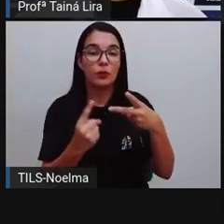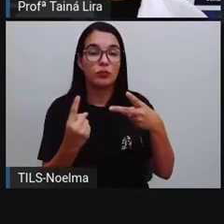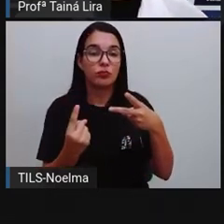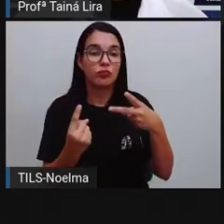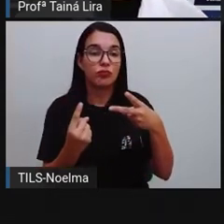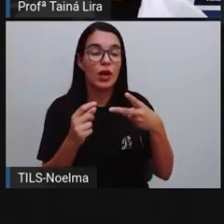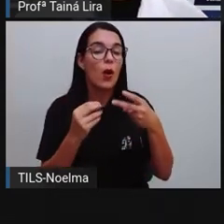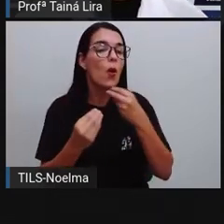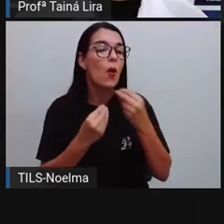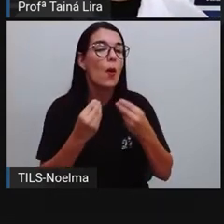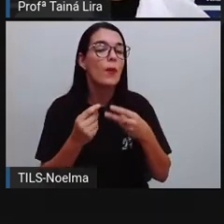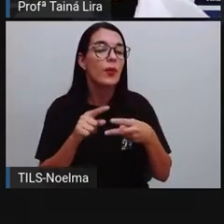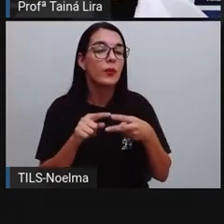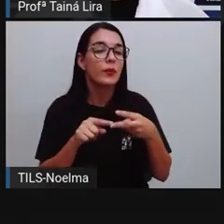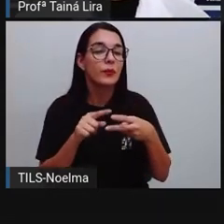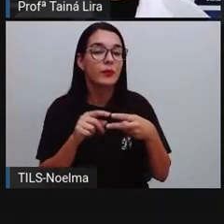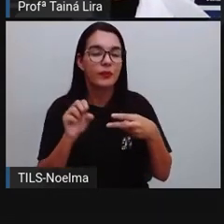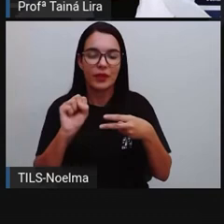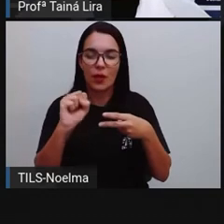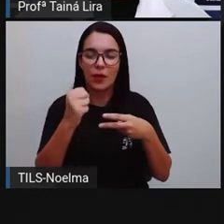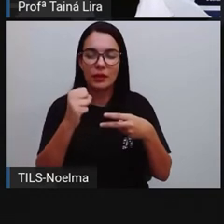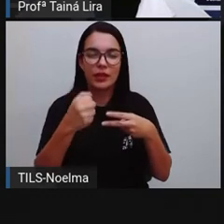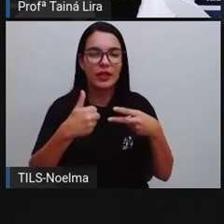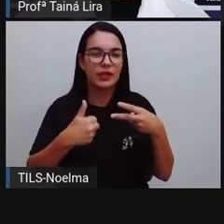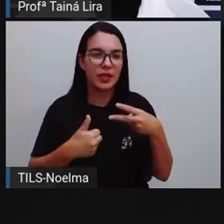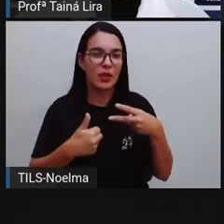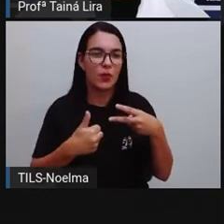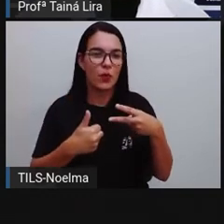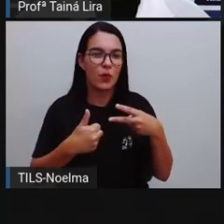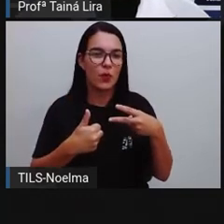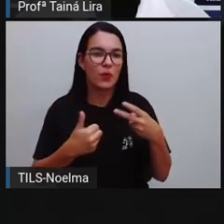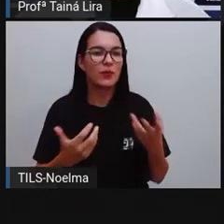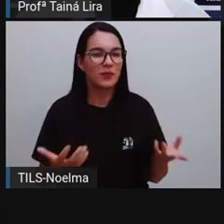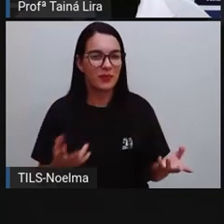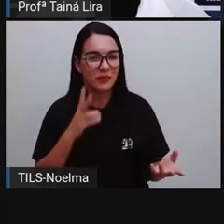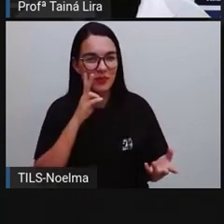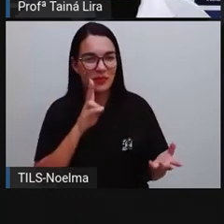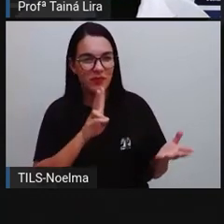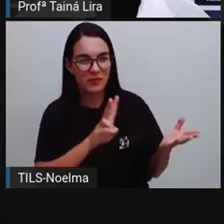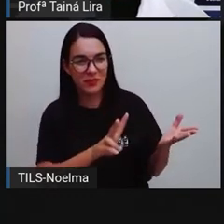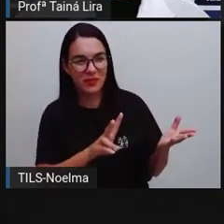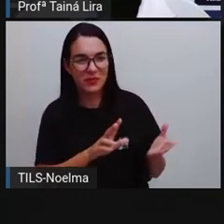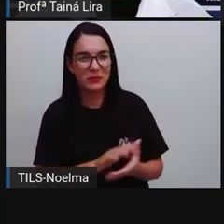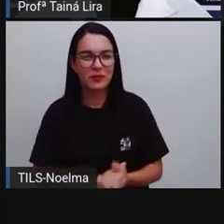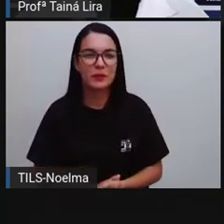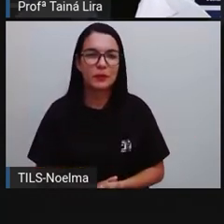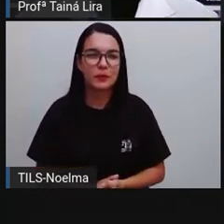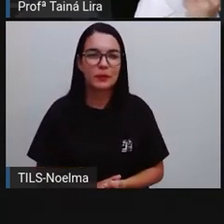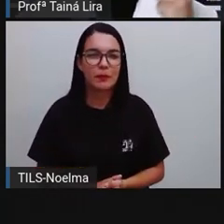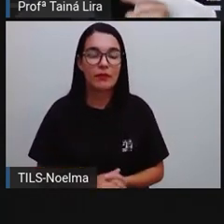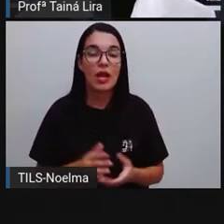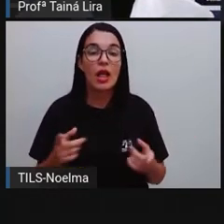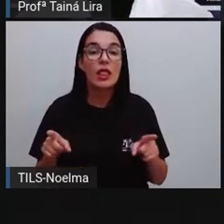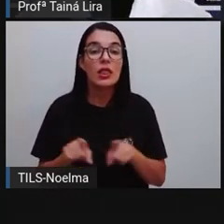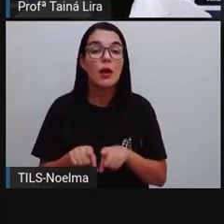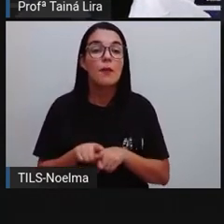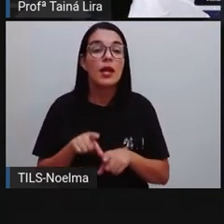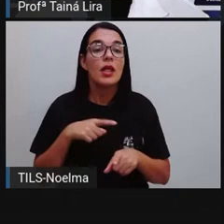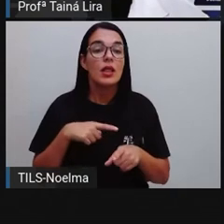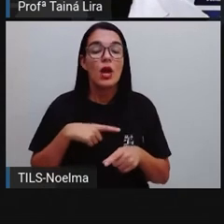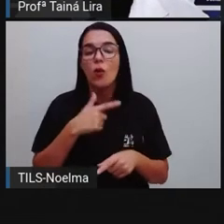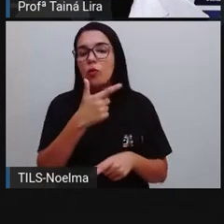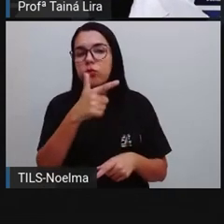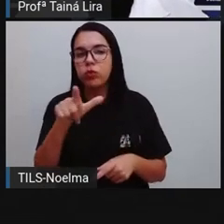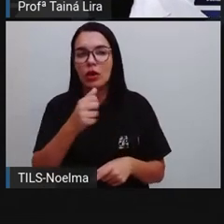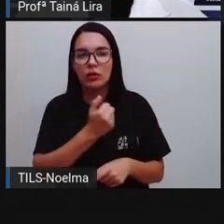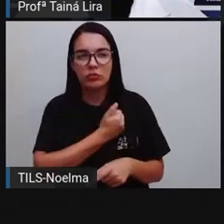qual seria esse número em 81 certo aproximar mais